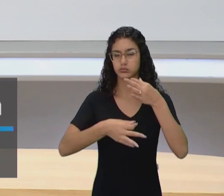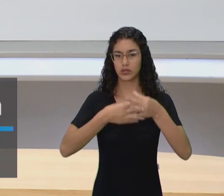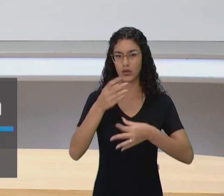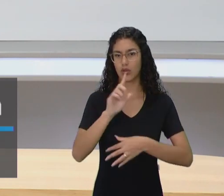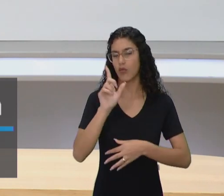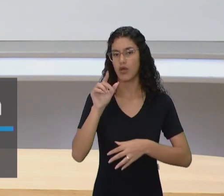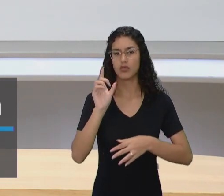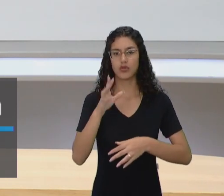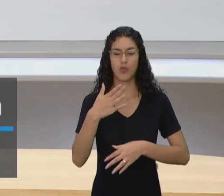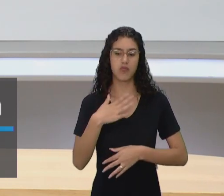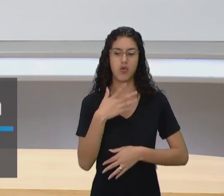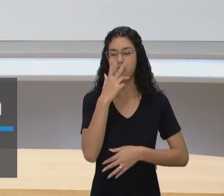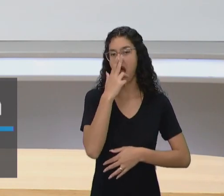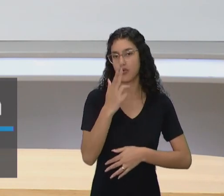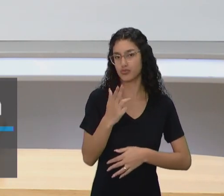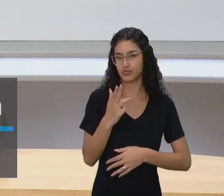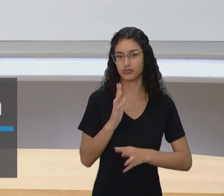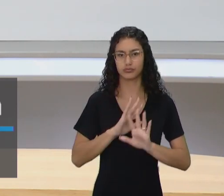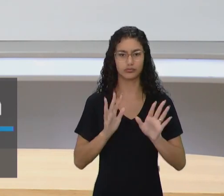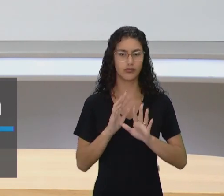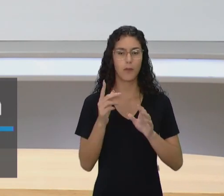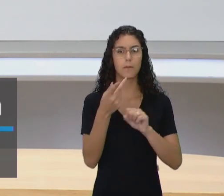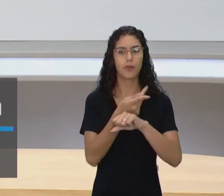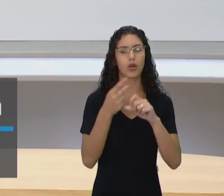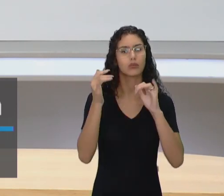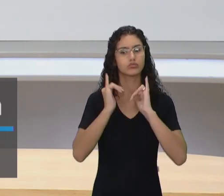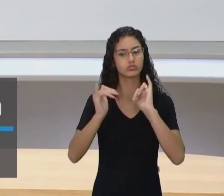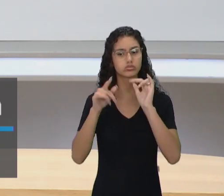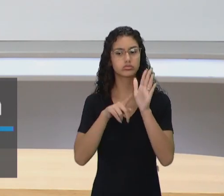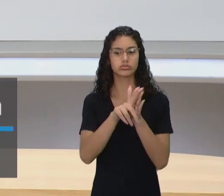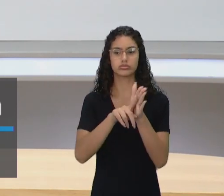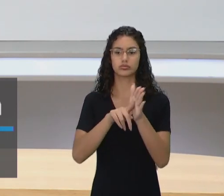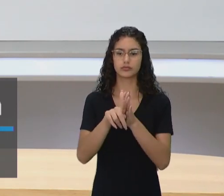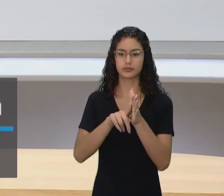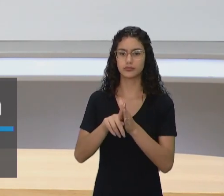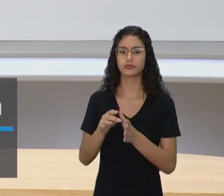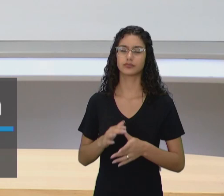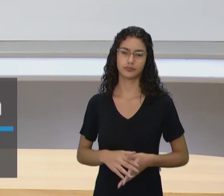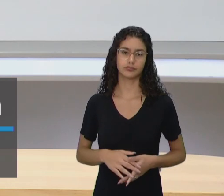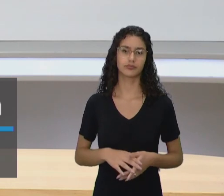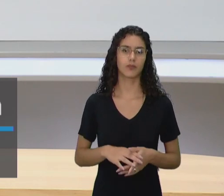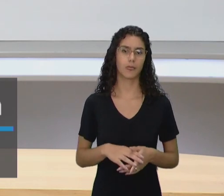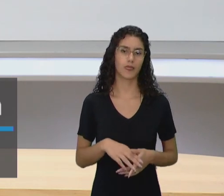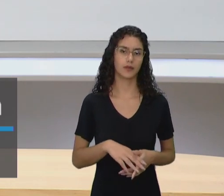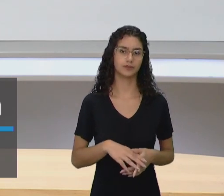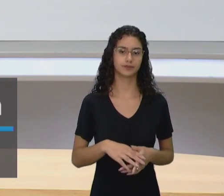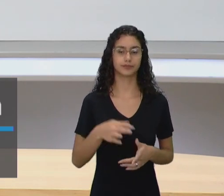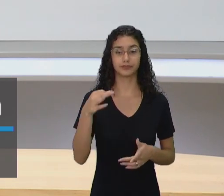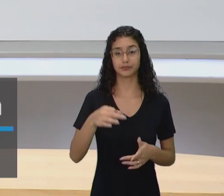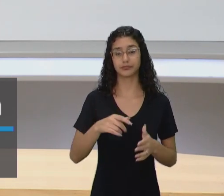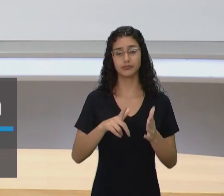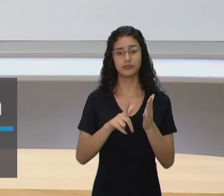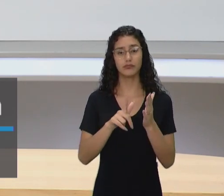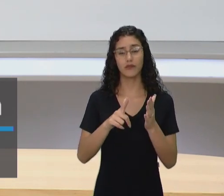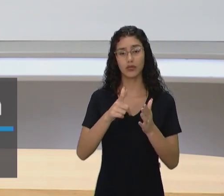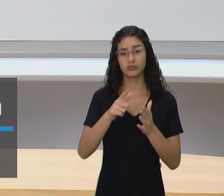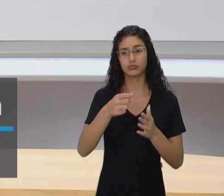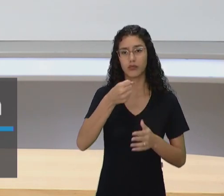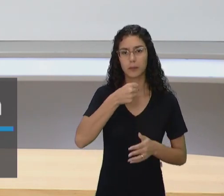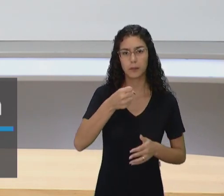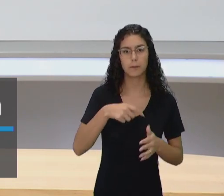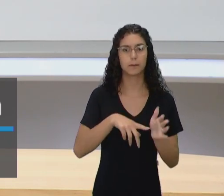é simplesmente o meu achismo, ele está procurando informações, ele pesquisou, ele correu atrás. É óbvio que um jornalista, ele sempre